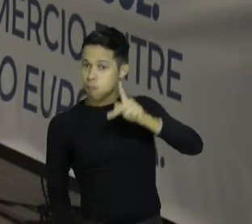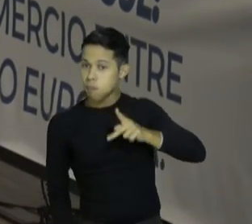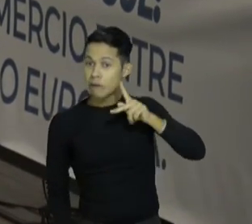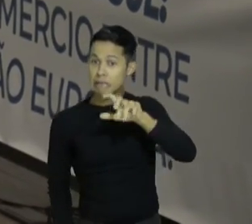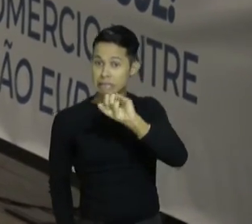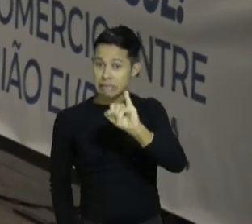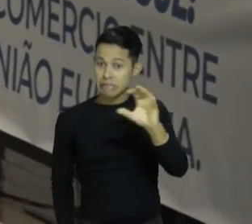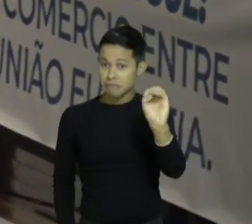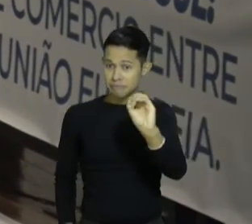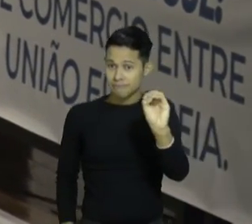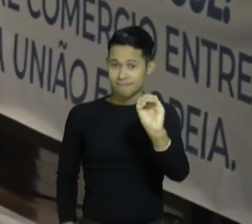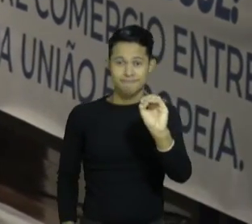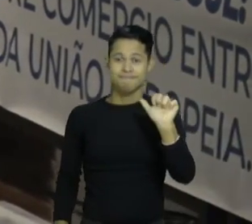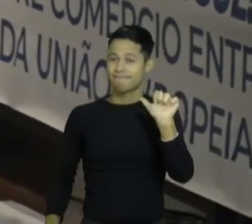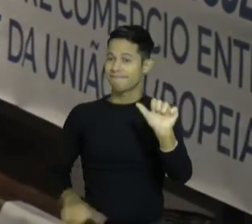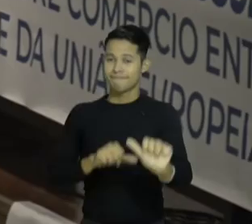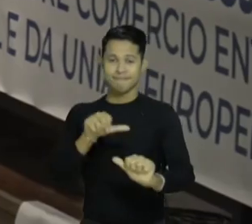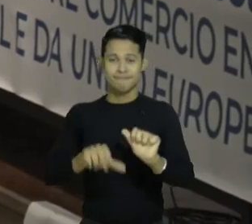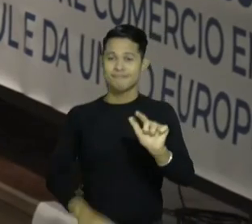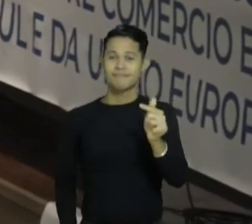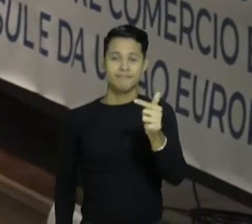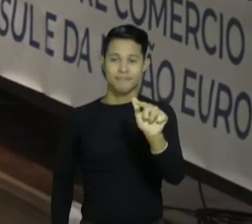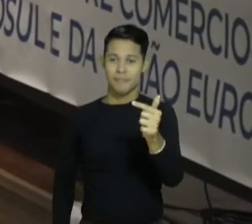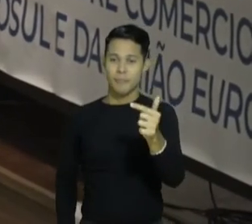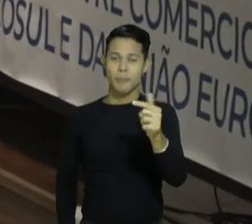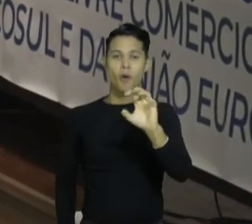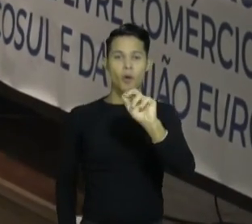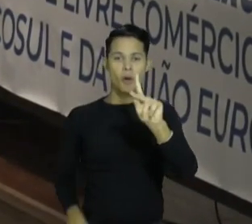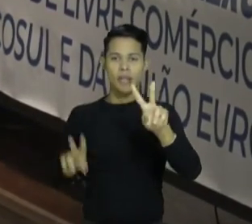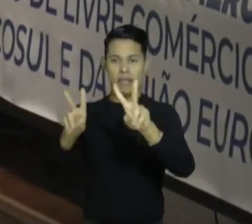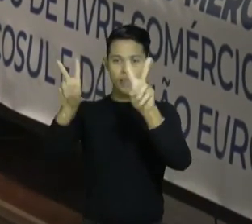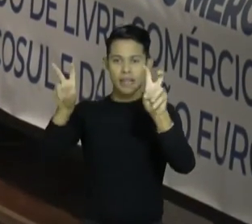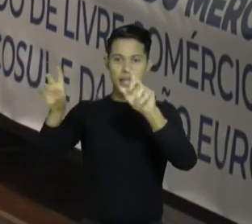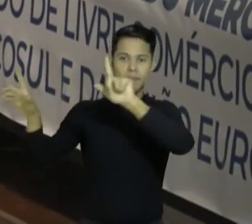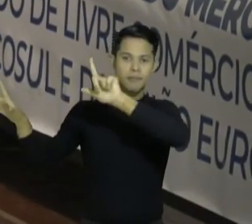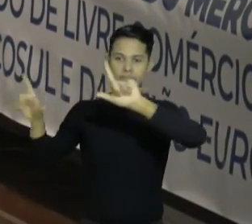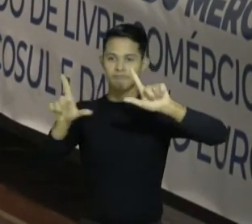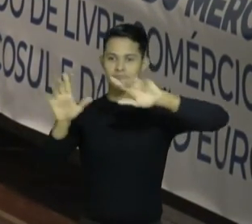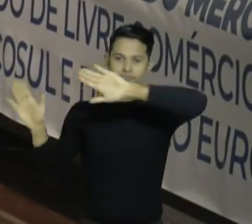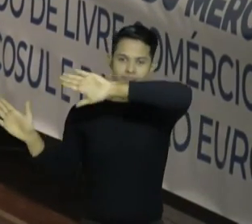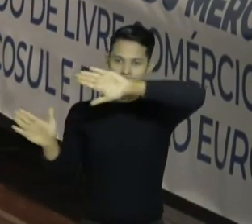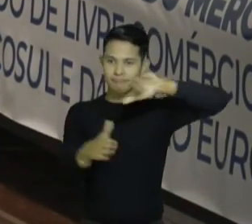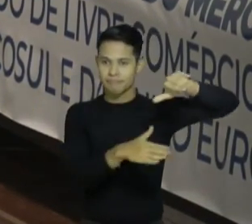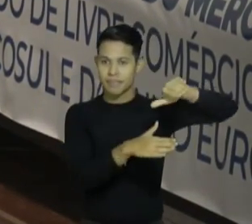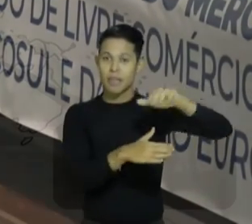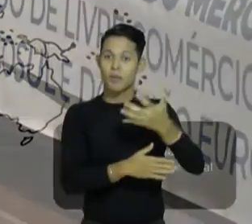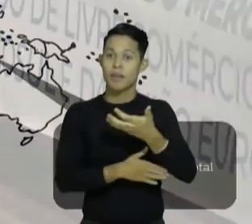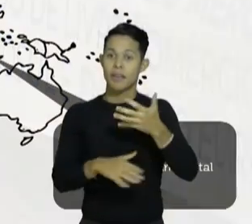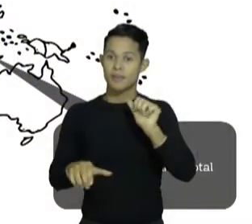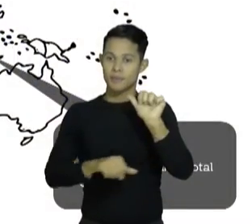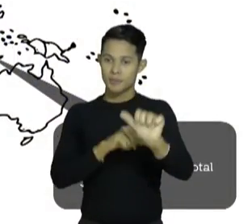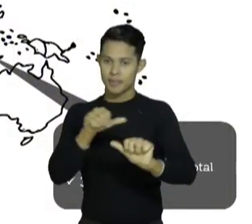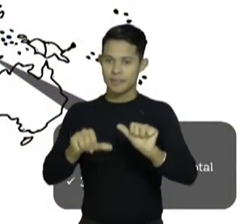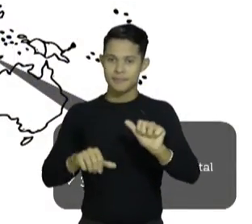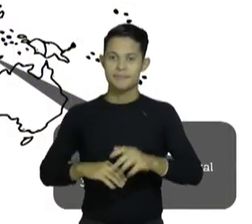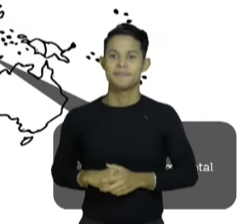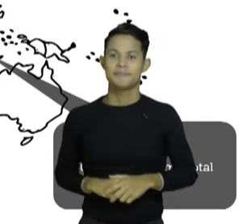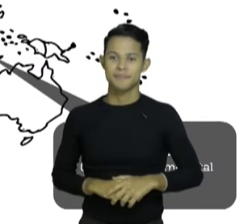né passei desse tema porque eu quero ir um pouco mais adiante é para cá